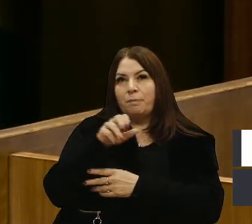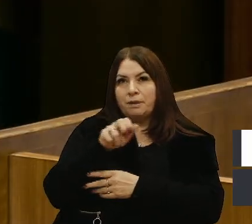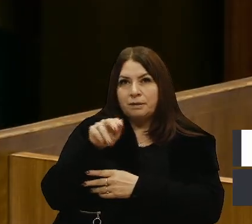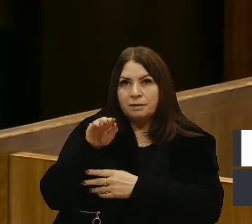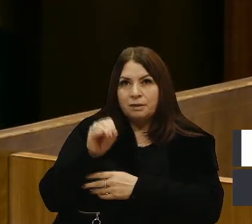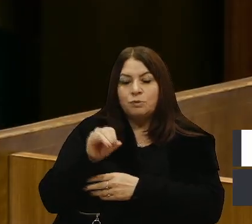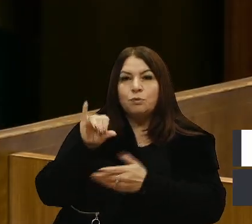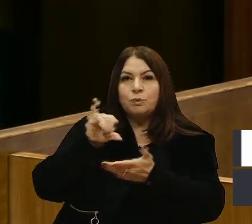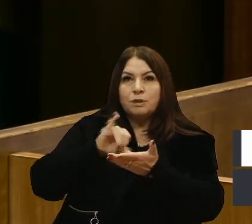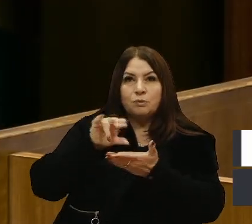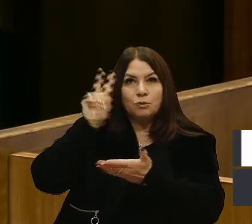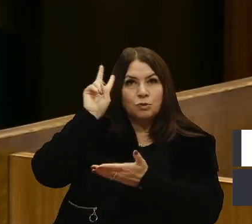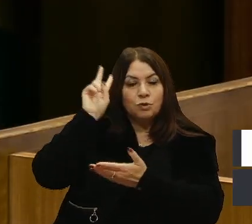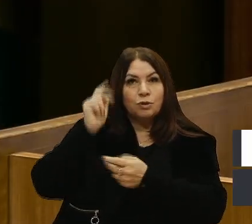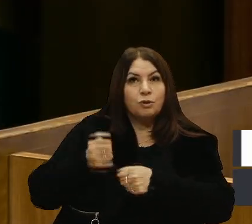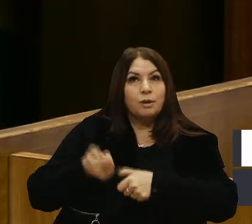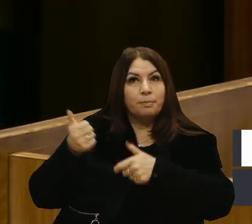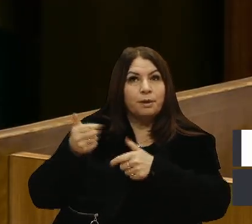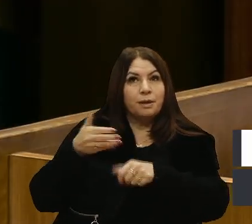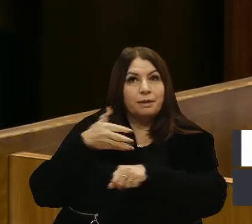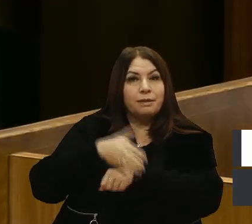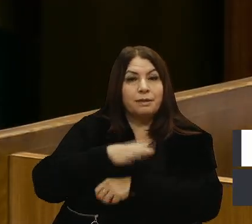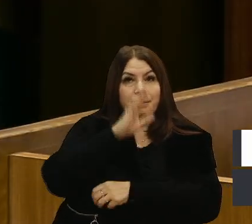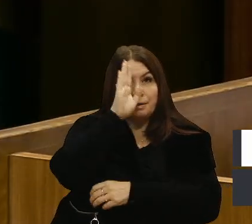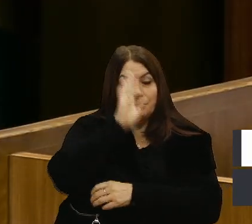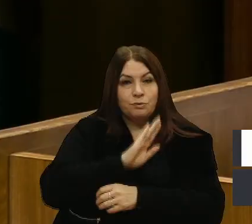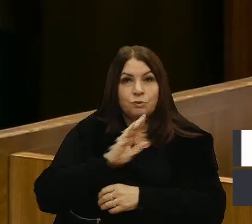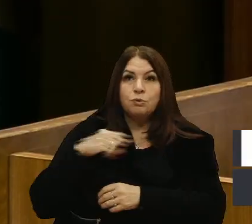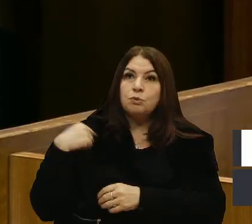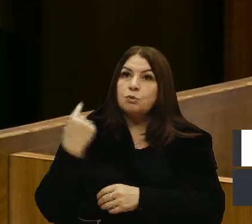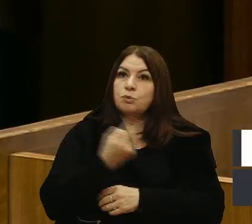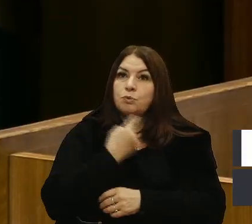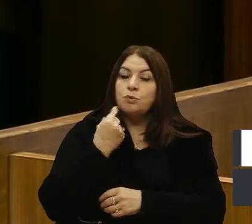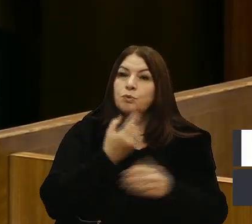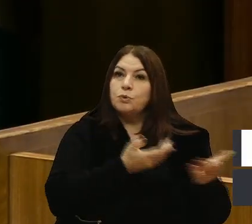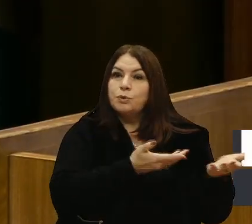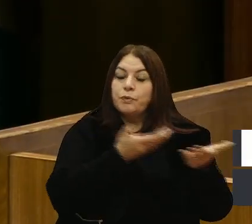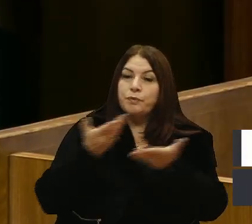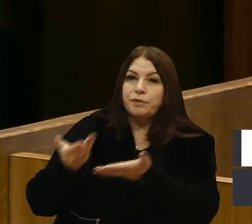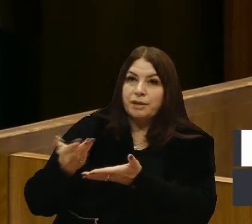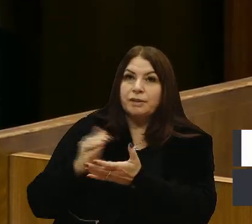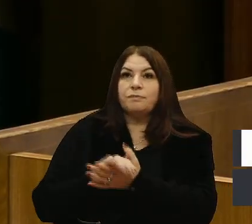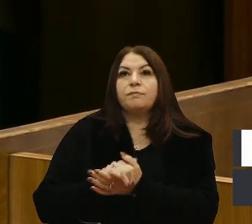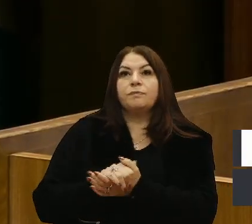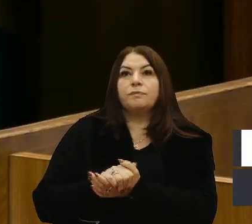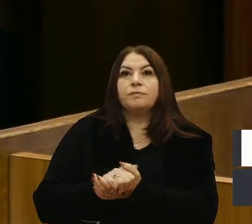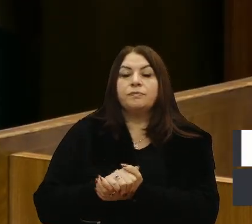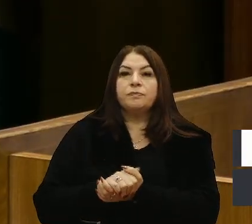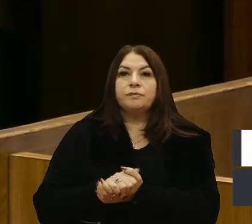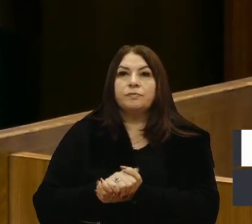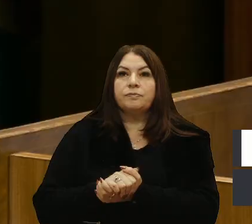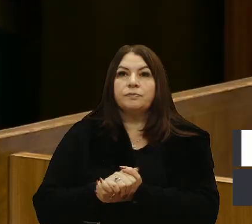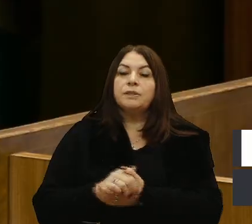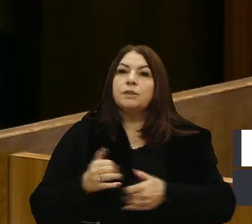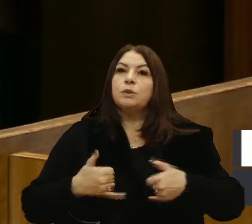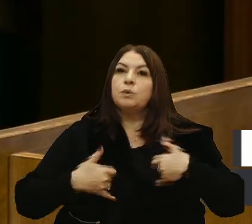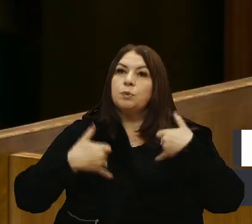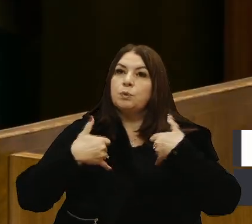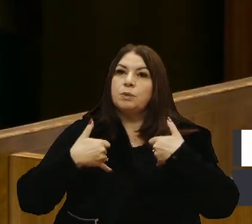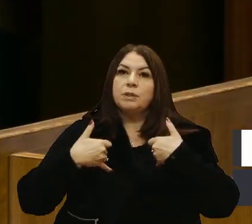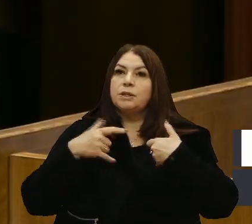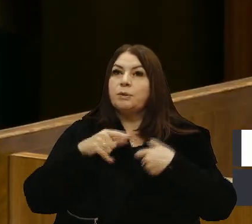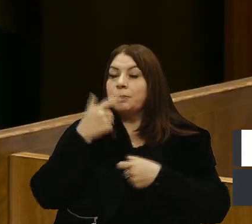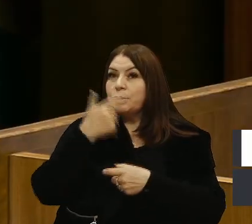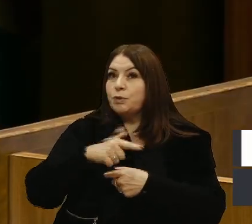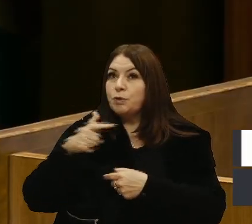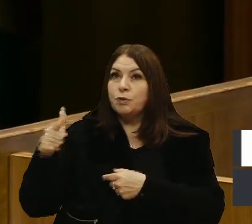3384, no Centro Histórico de Garibaldi. A entrada é franca e todos estão convidados. Honrar não é repetir